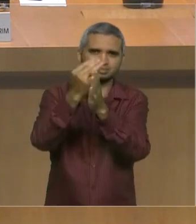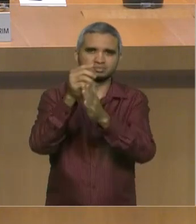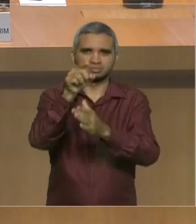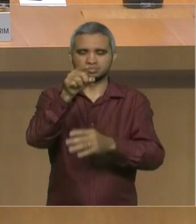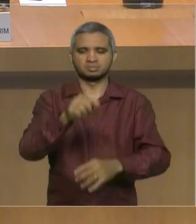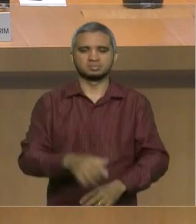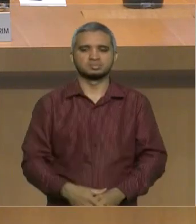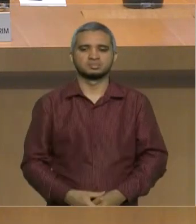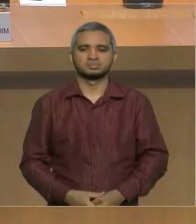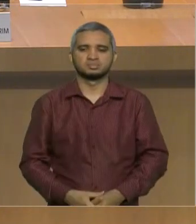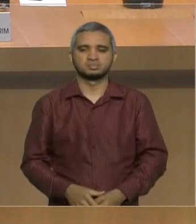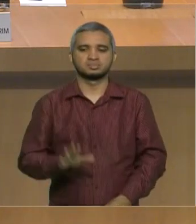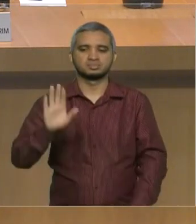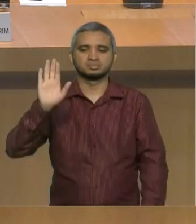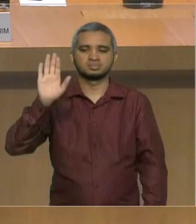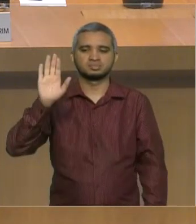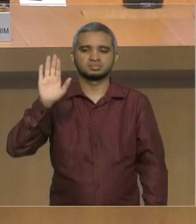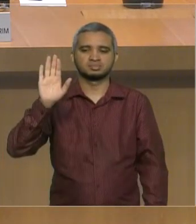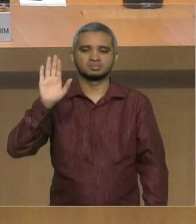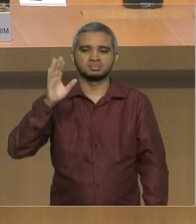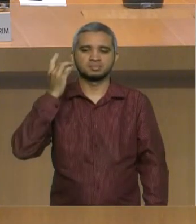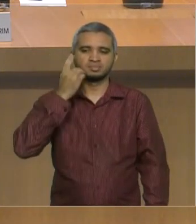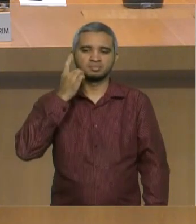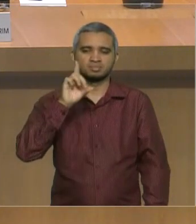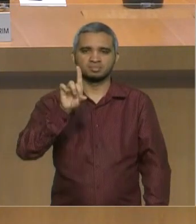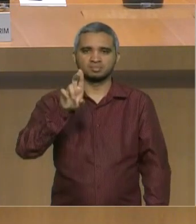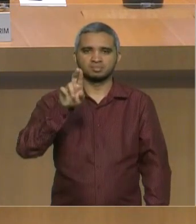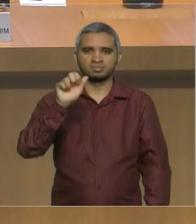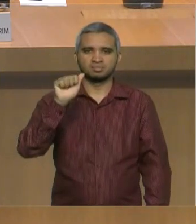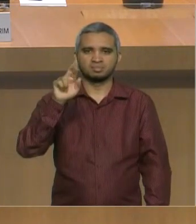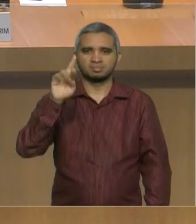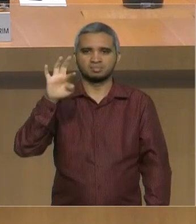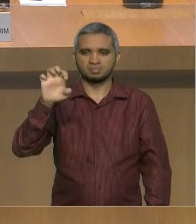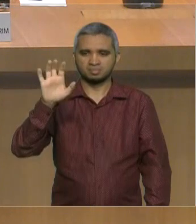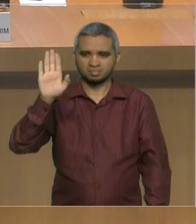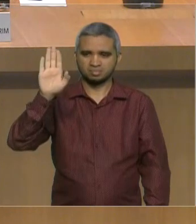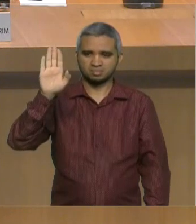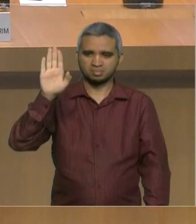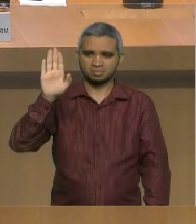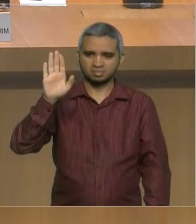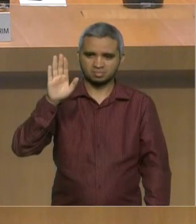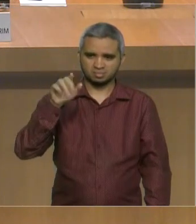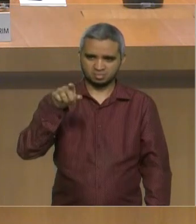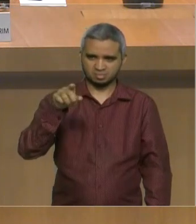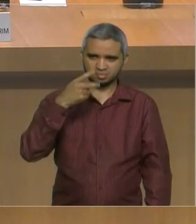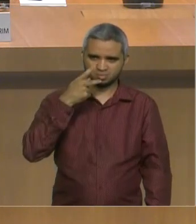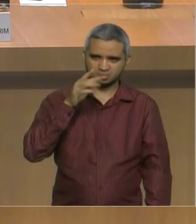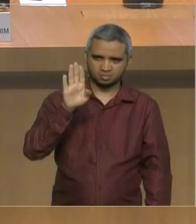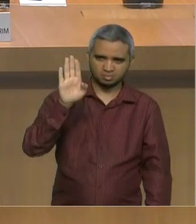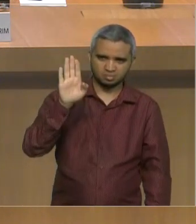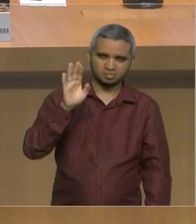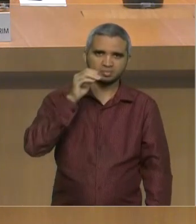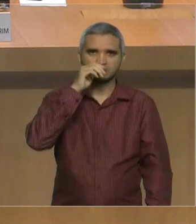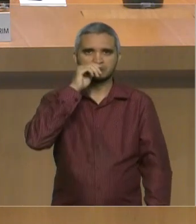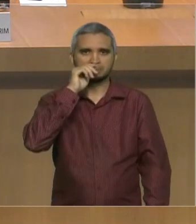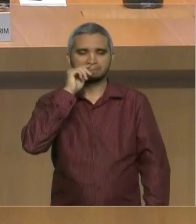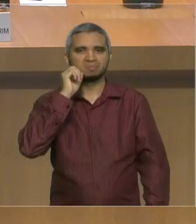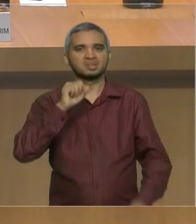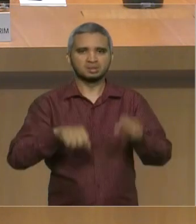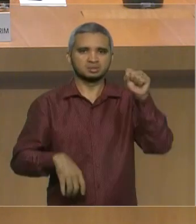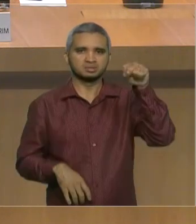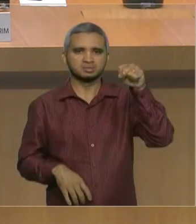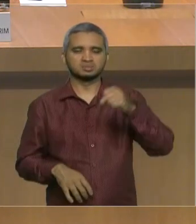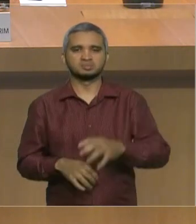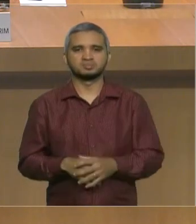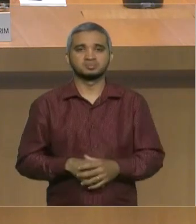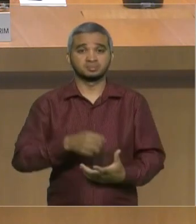Deputado Duarte, Vossa Excelência fez um sinal daí, foi para fazer uma observação. Vossa Excelência está com a palavra. Senhor presidente, primeiramente